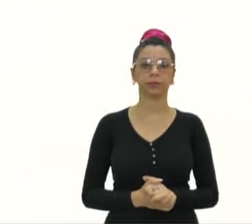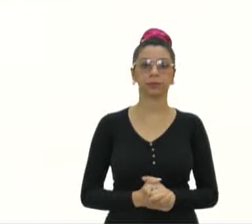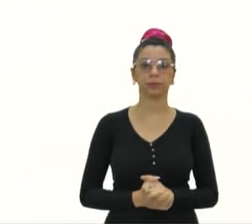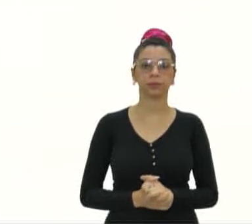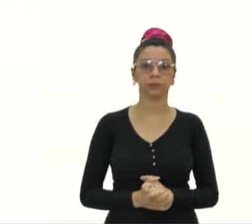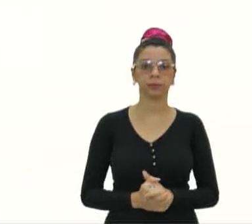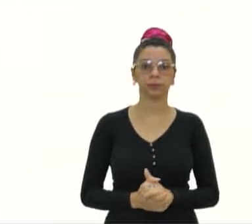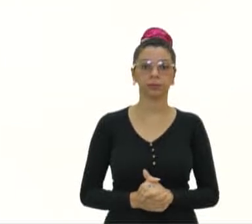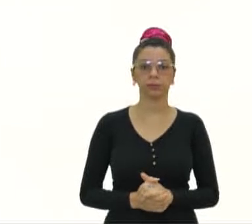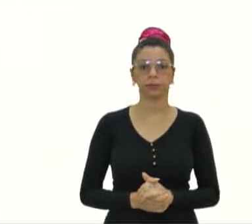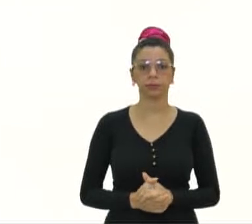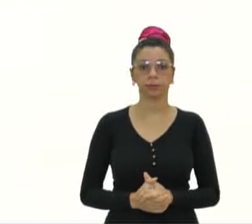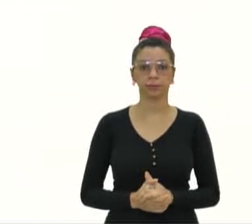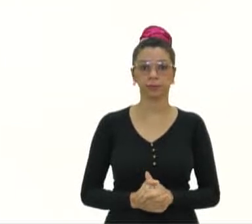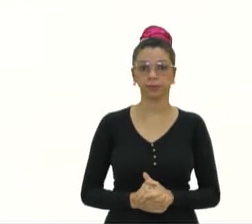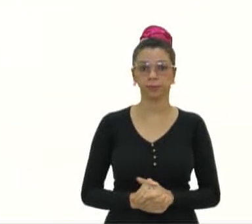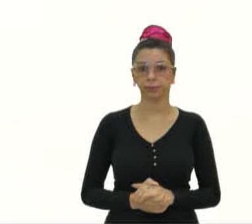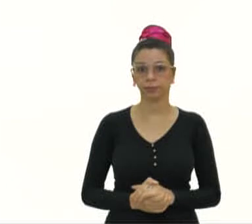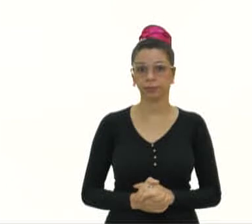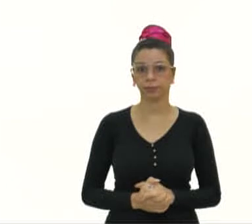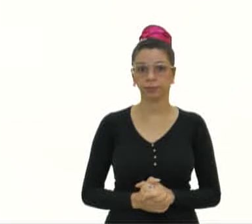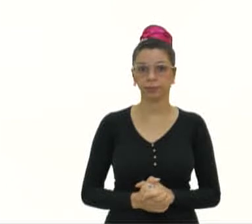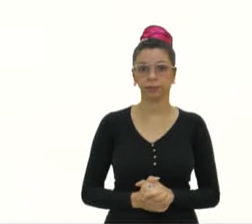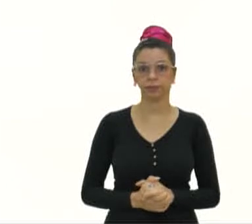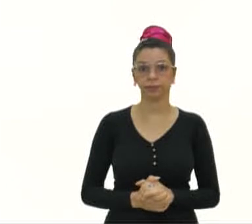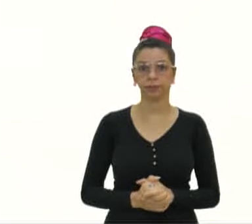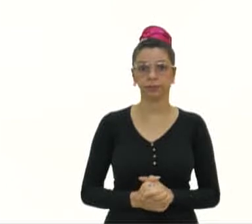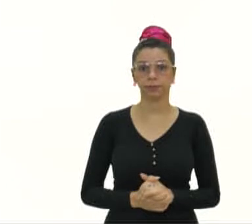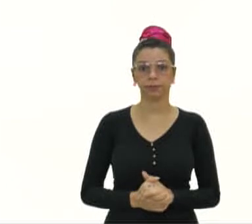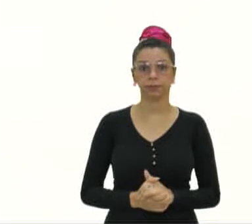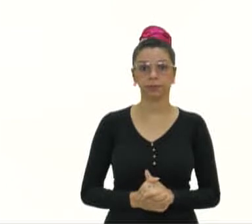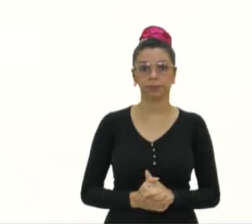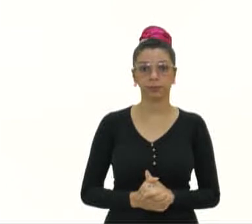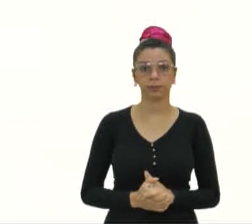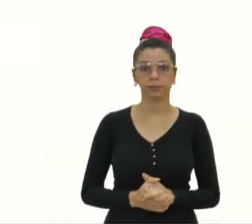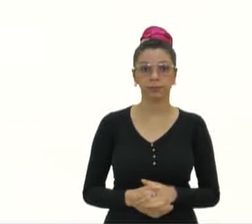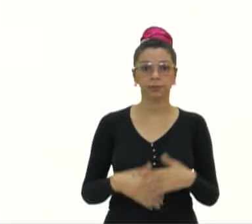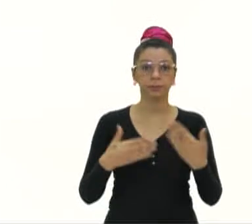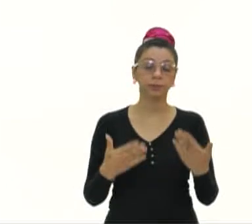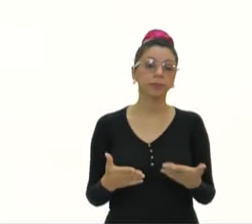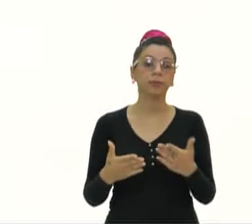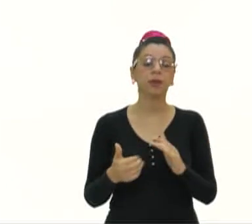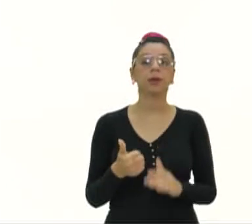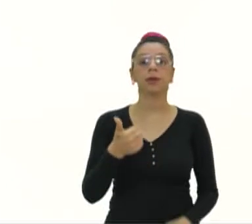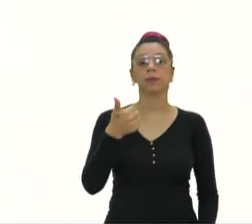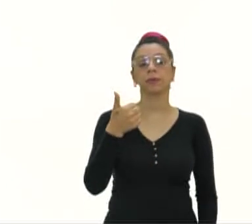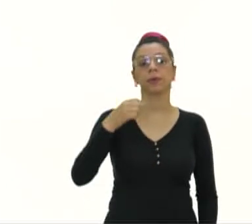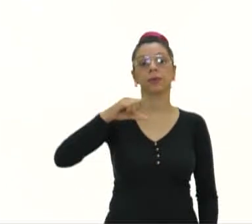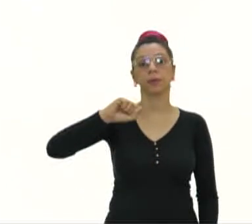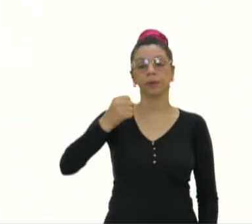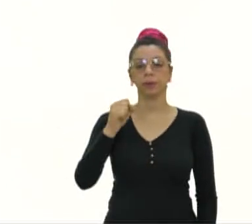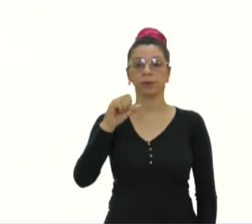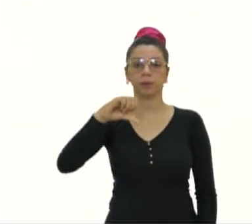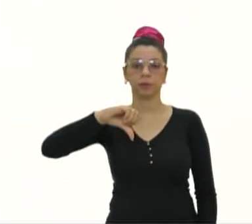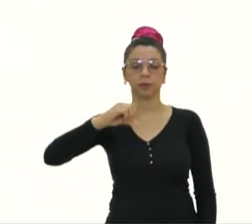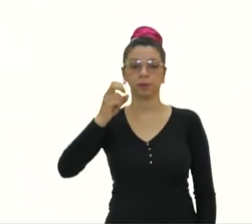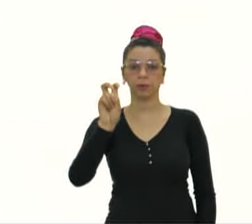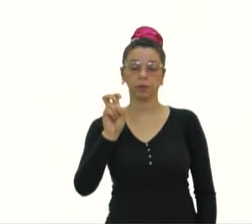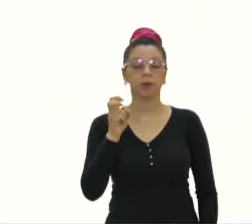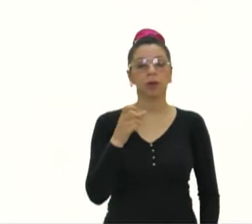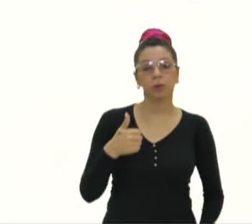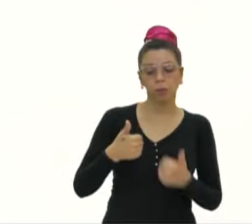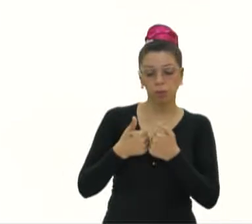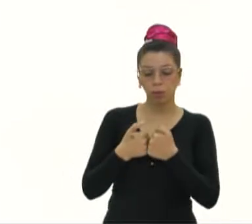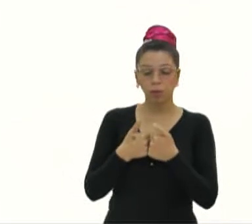he noticed that a piece of fluorescent cardboard was lighting up. Então, que lá em 1895 ele estava fazendo os